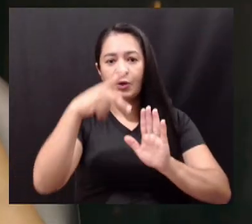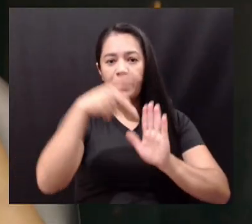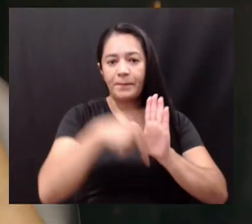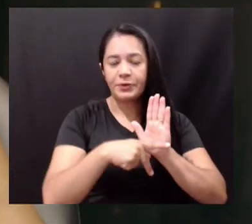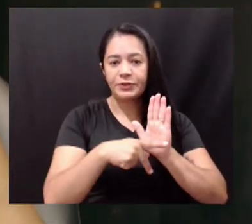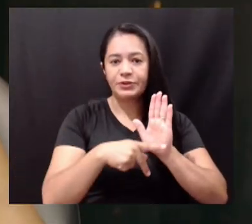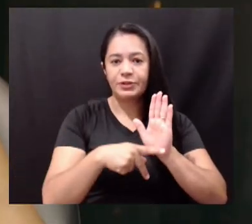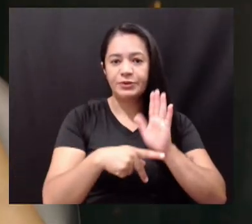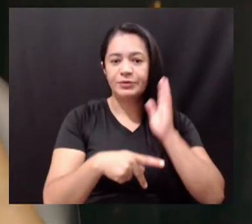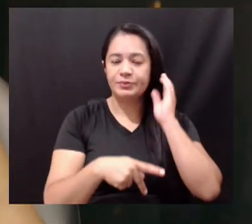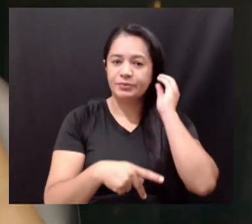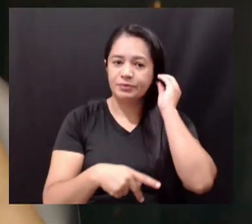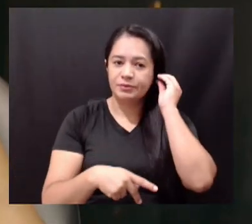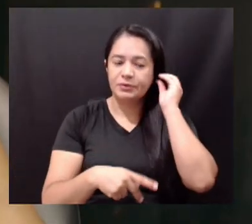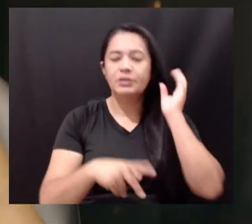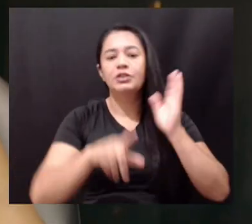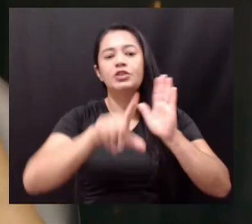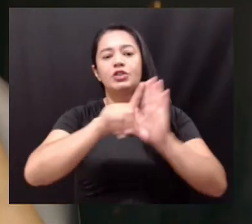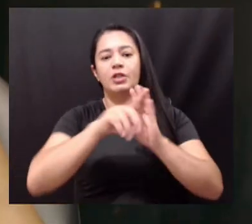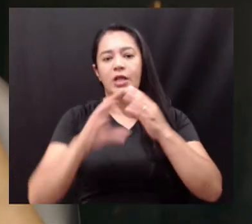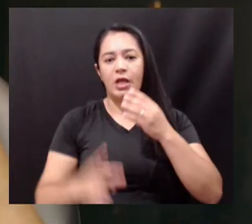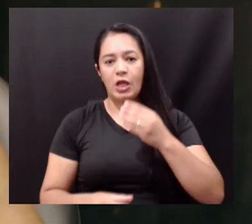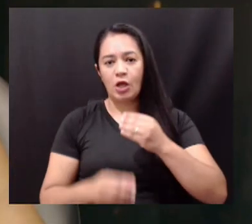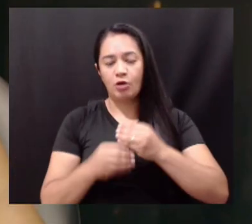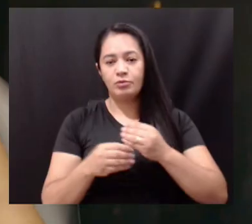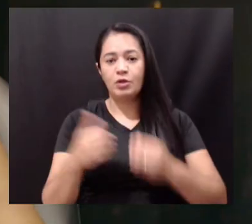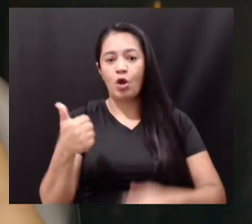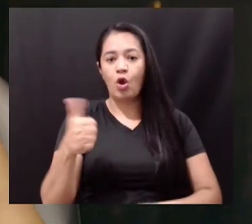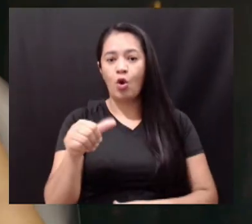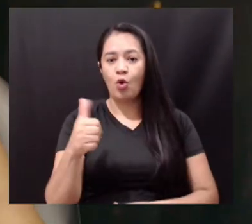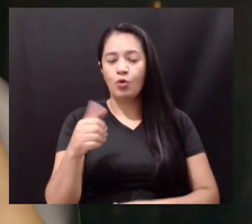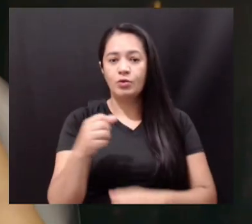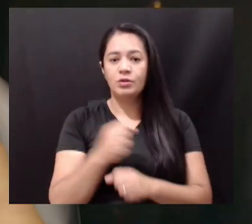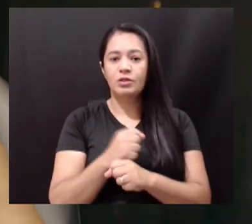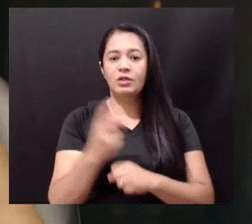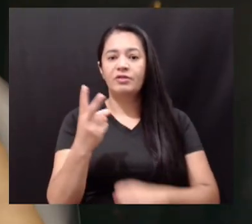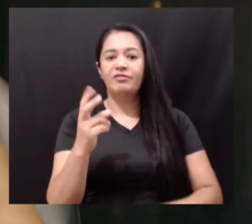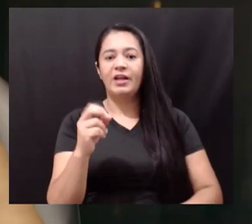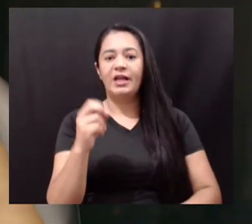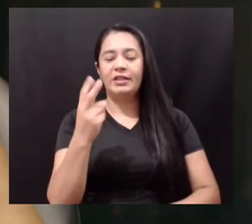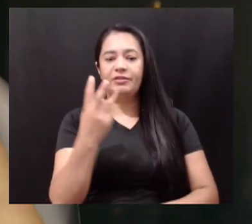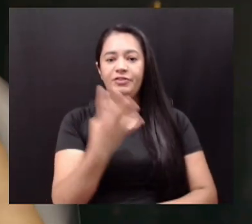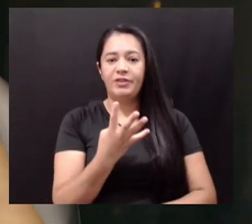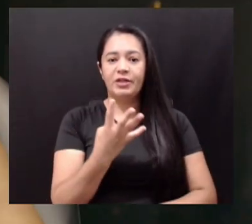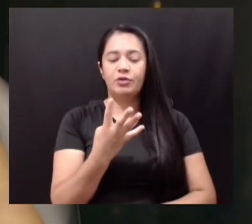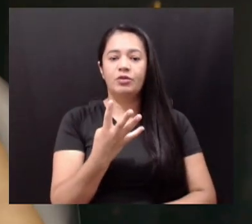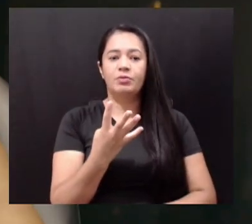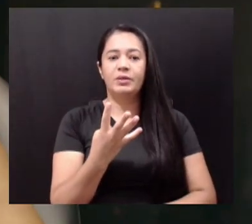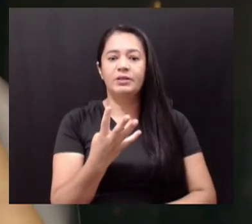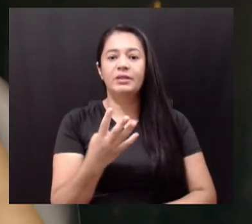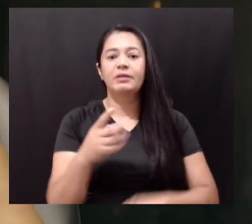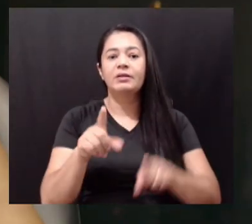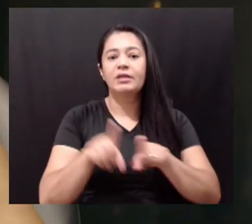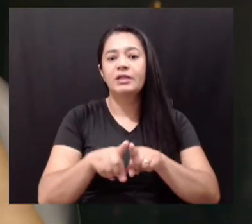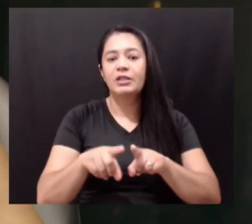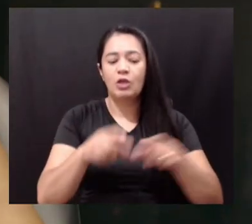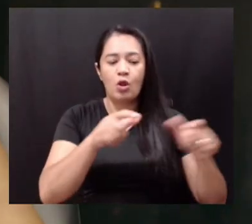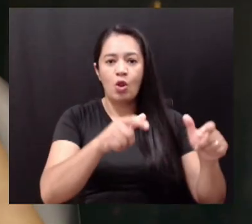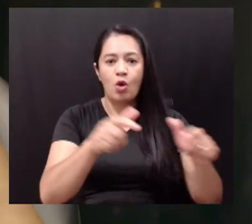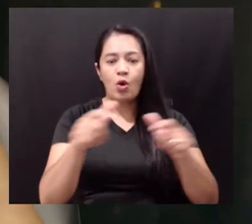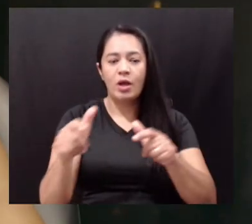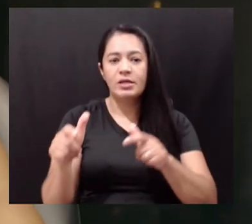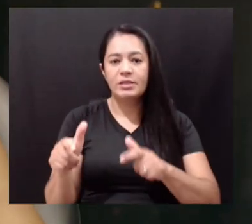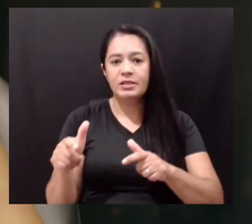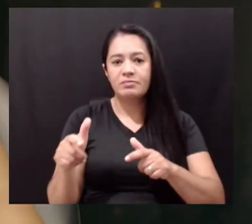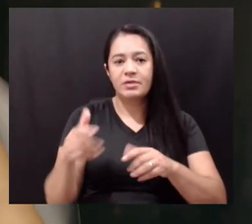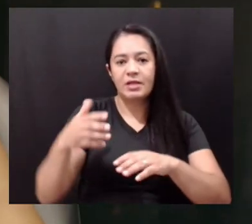projeto de lei complementar 11 de 2024, que prevê a iluminação em locais destinados à travessia de